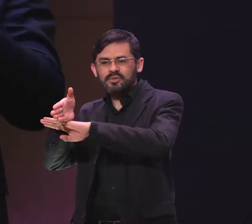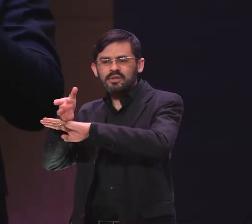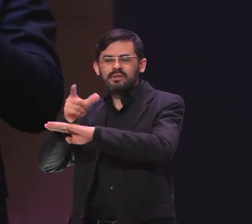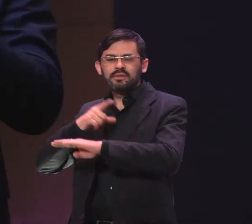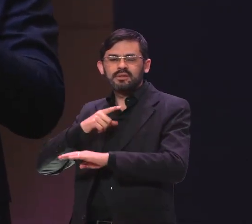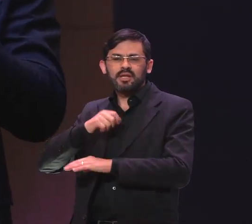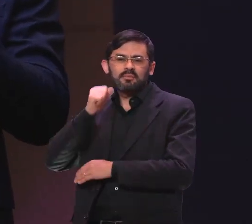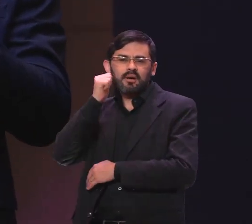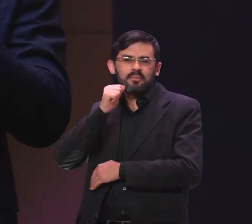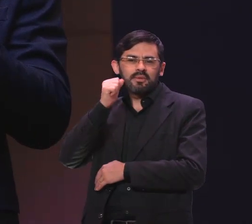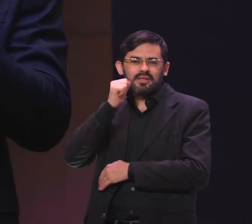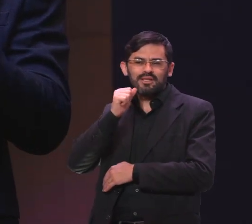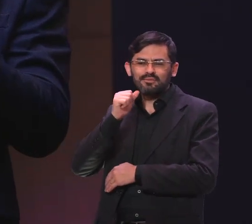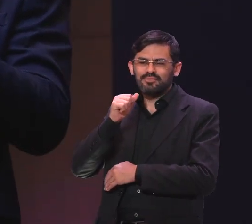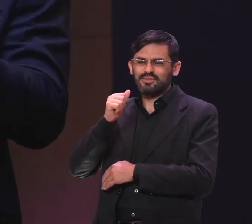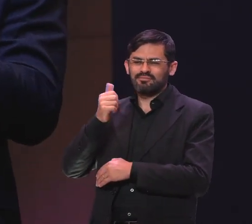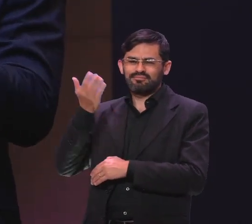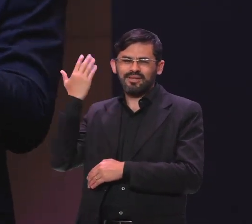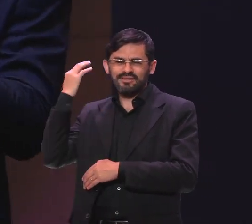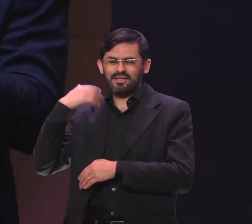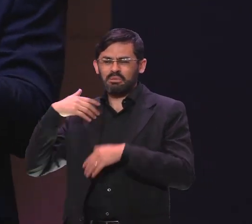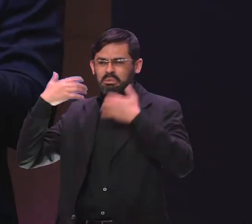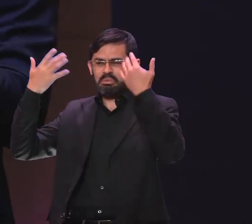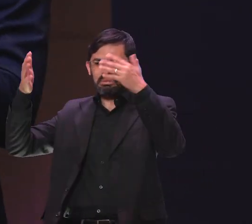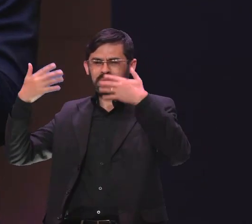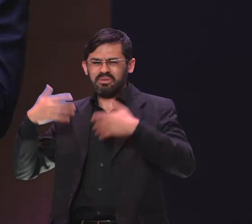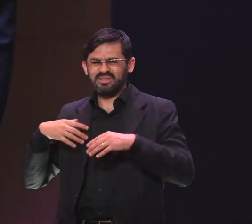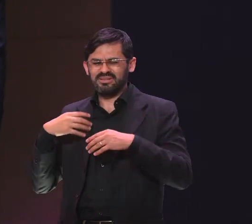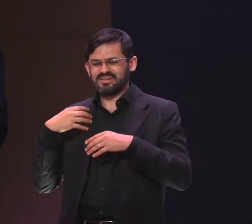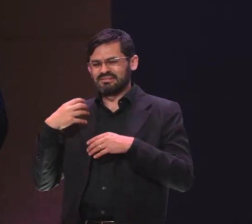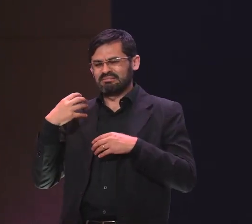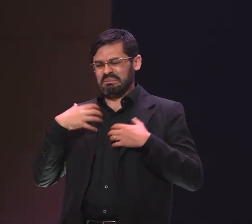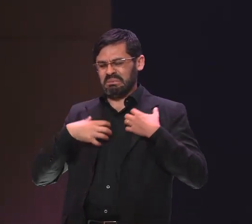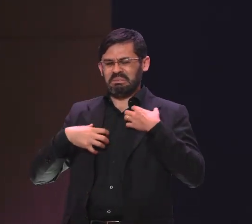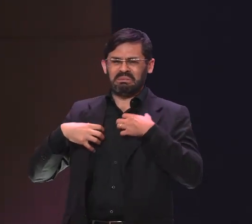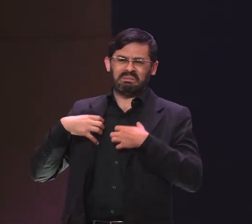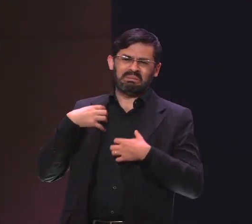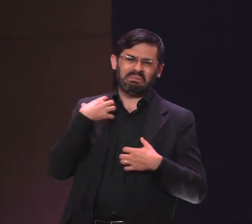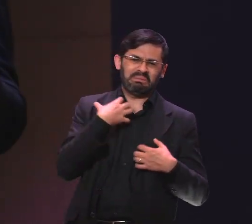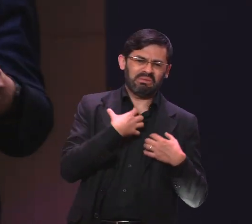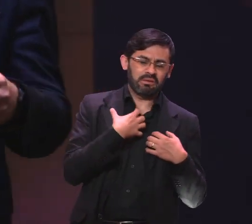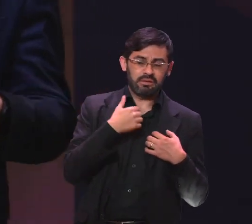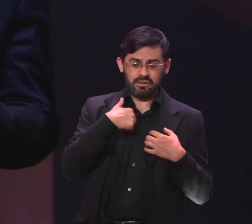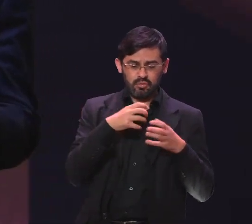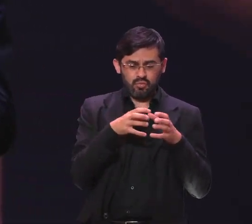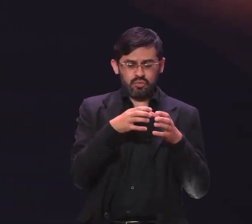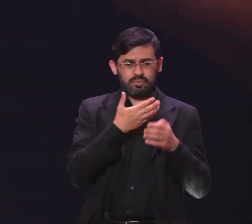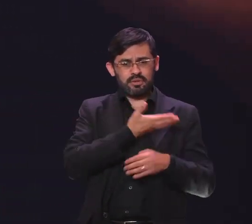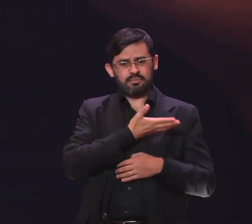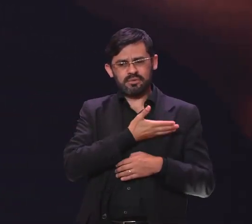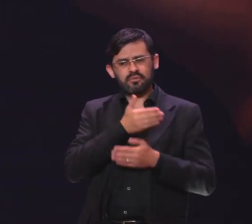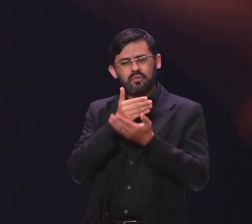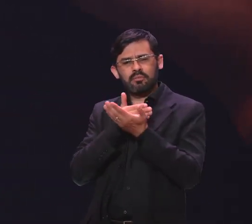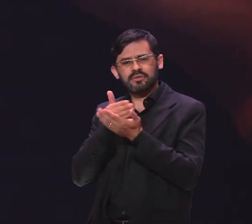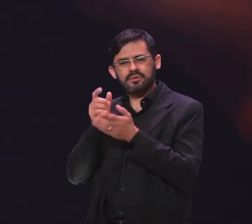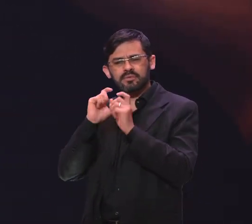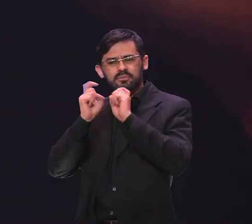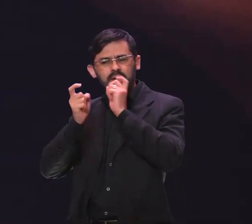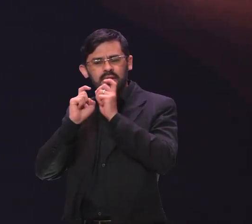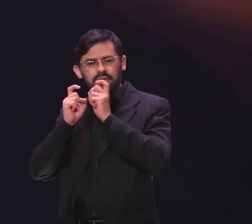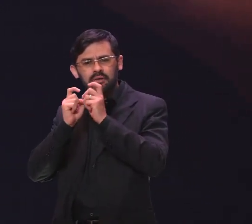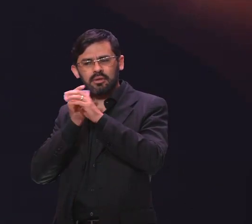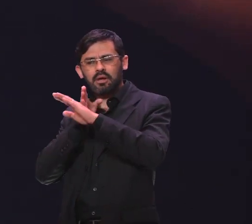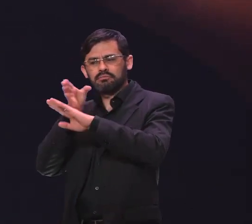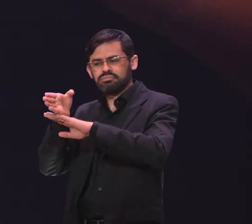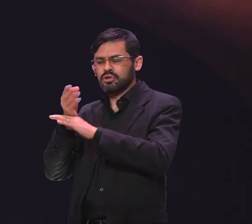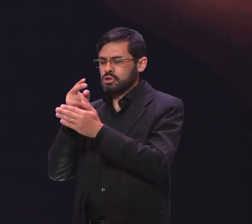menina que se envolveu com o ocultismo e estava sendo perturbada. E eu com um grupo de amigos começamos uma reunião na casa dela,